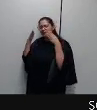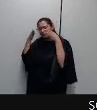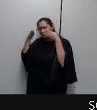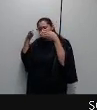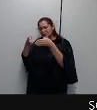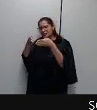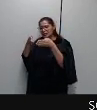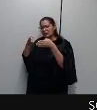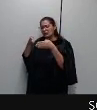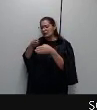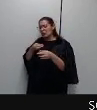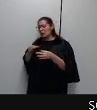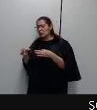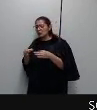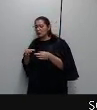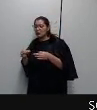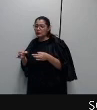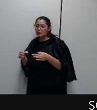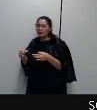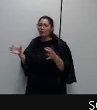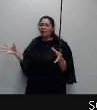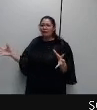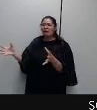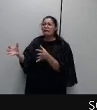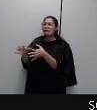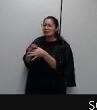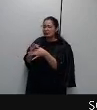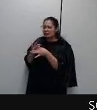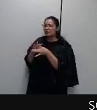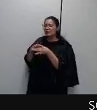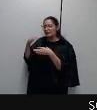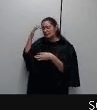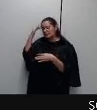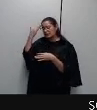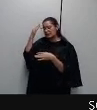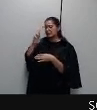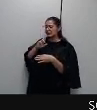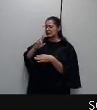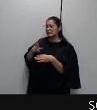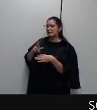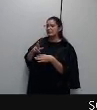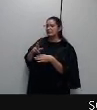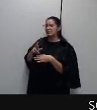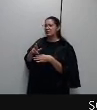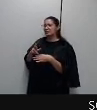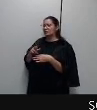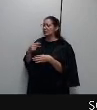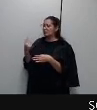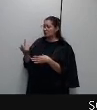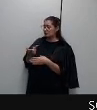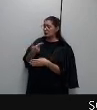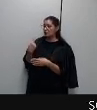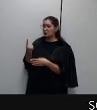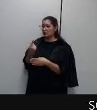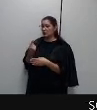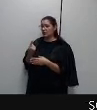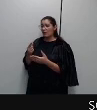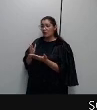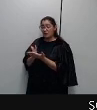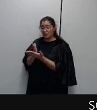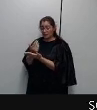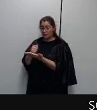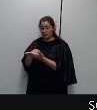a união e tendo que deve responder pelos honorários uma vez que ao publicar a mp